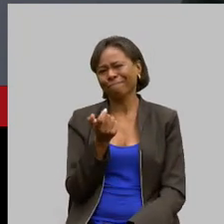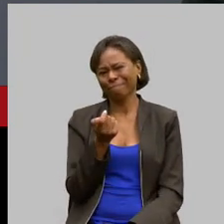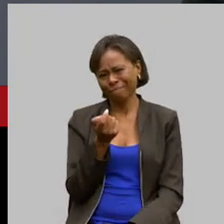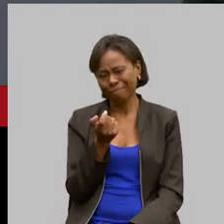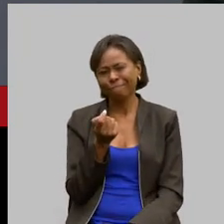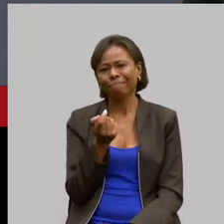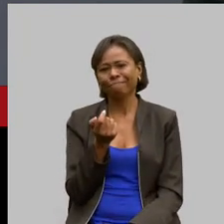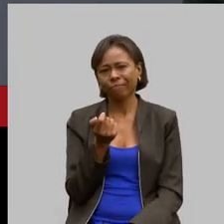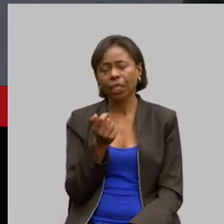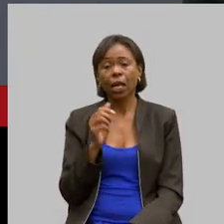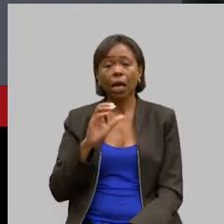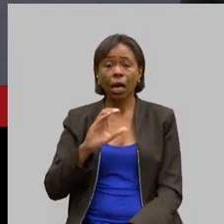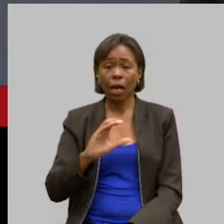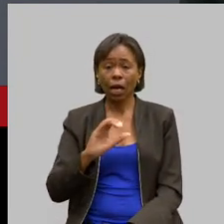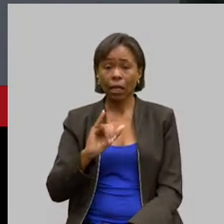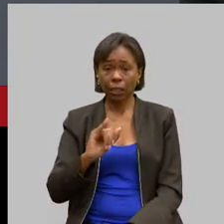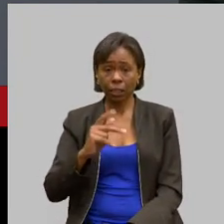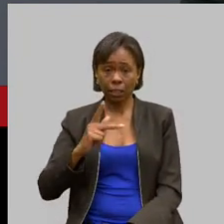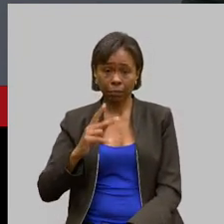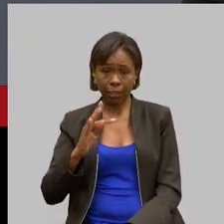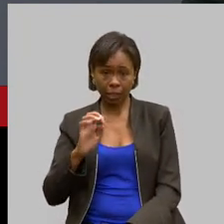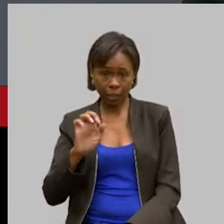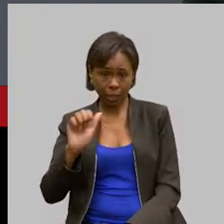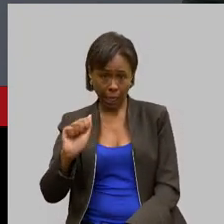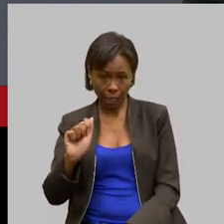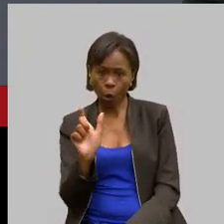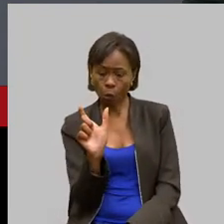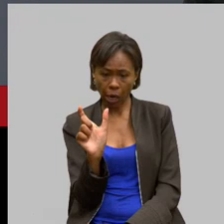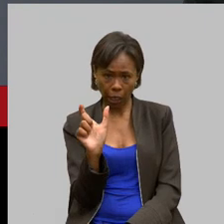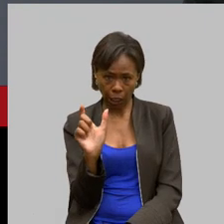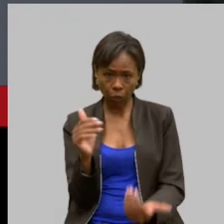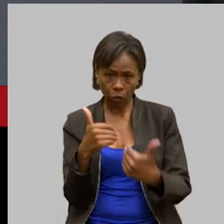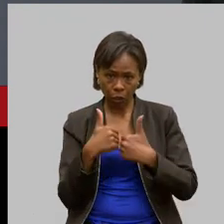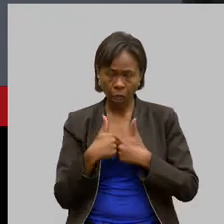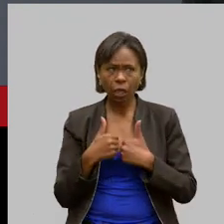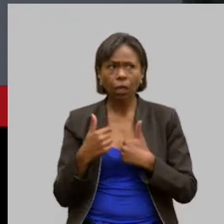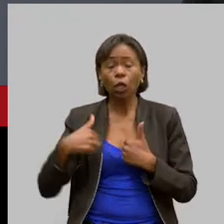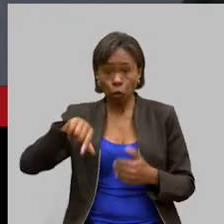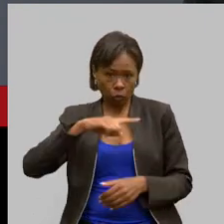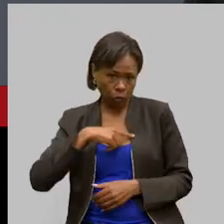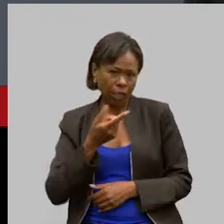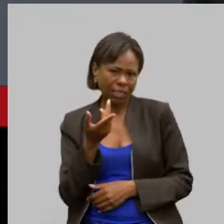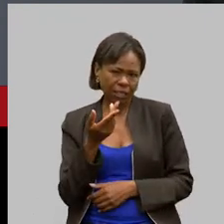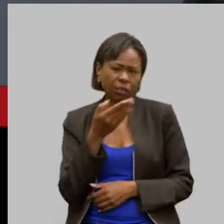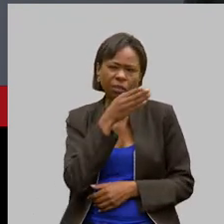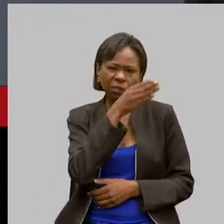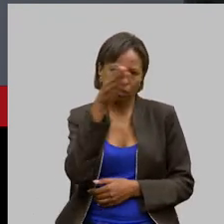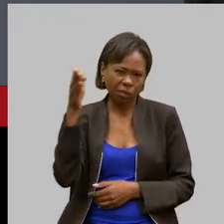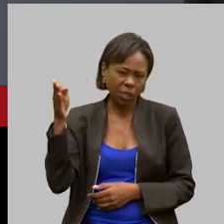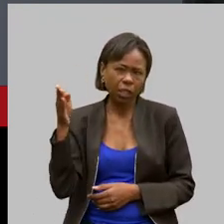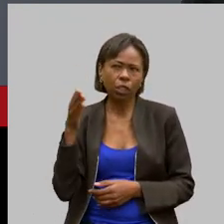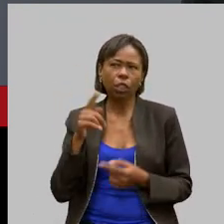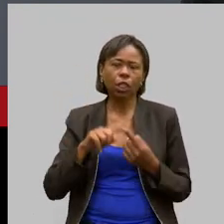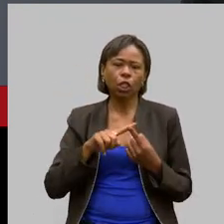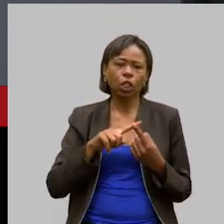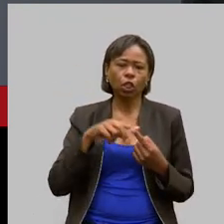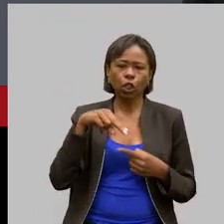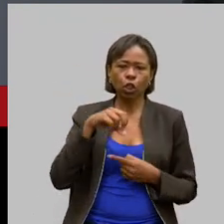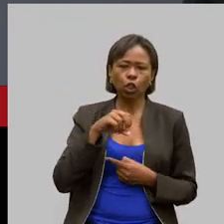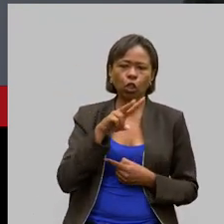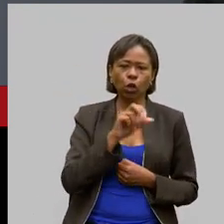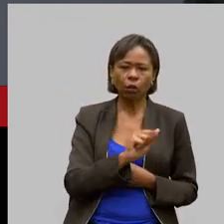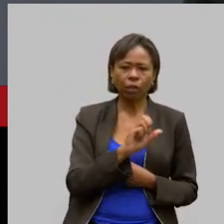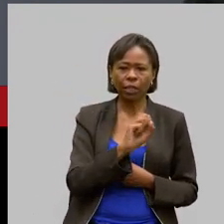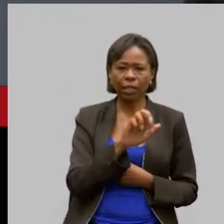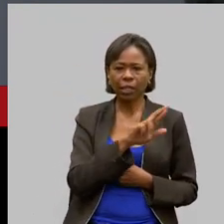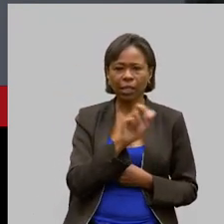ciptea nós temos andado um pouco no estado eu esve recentemente eh em Nova Serrana e Governador Valadares